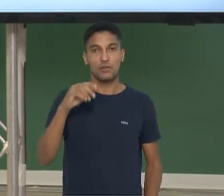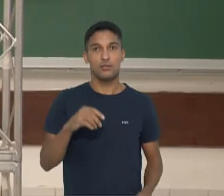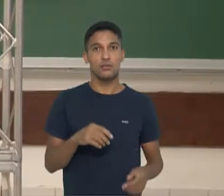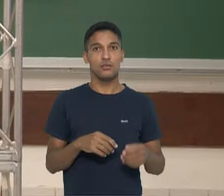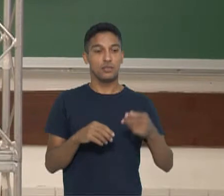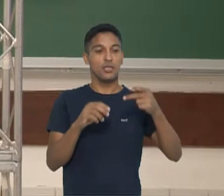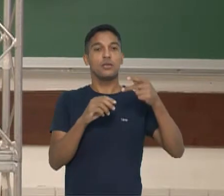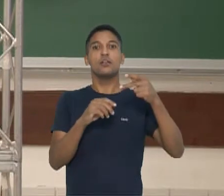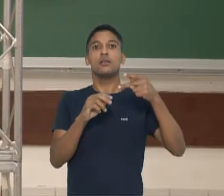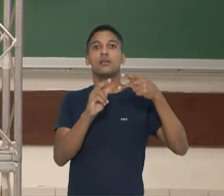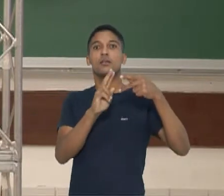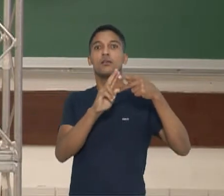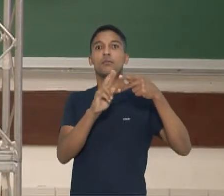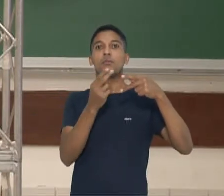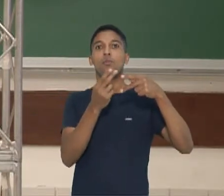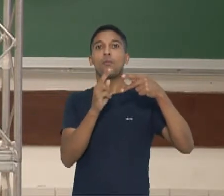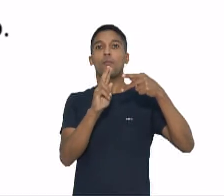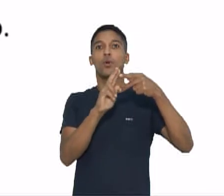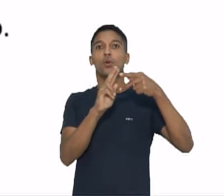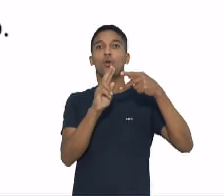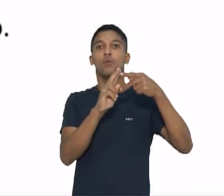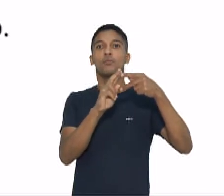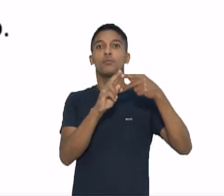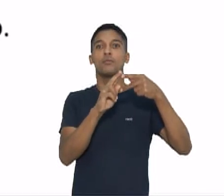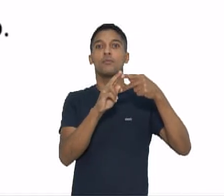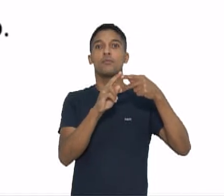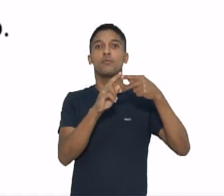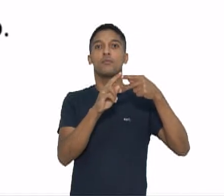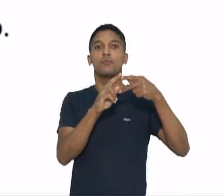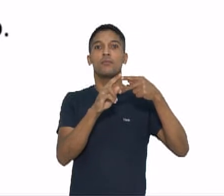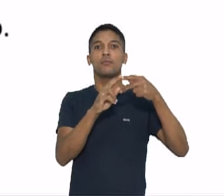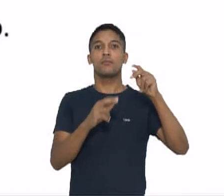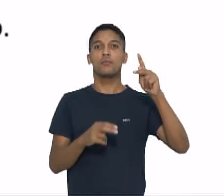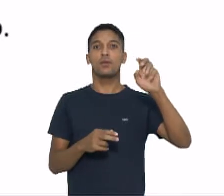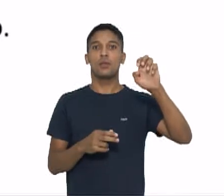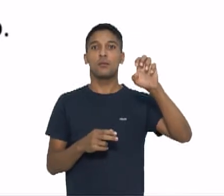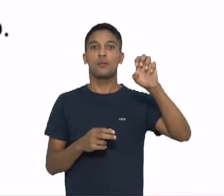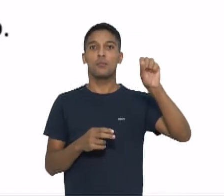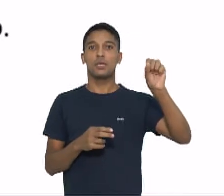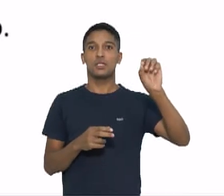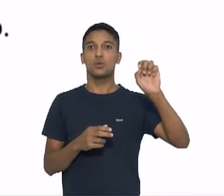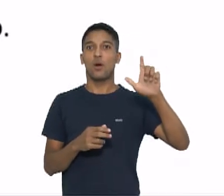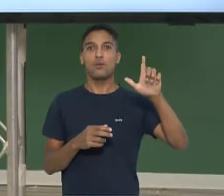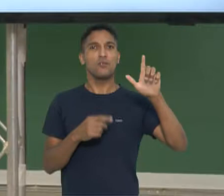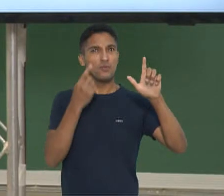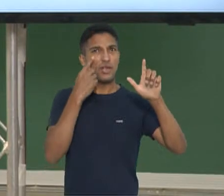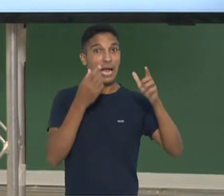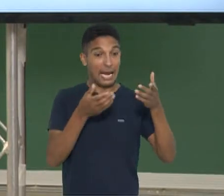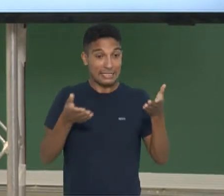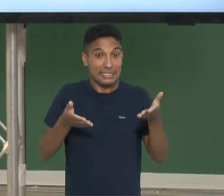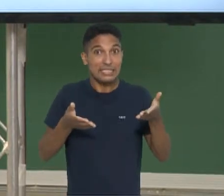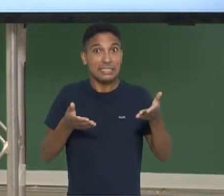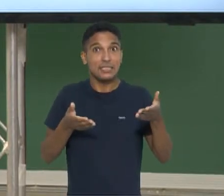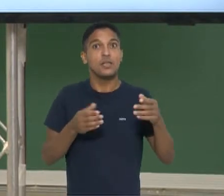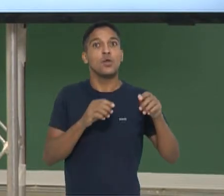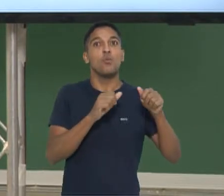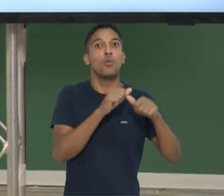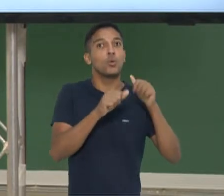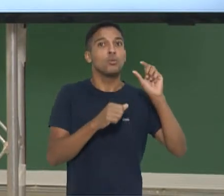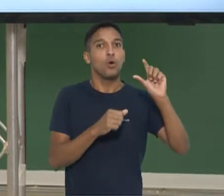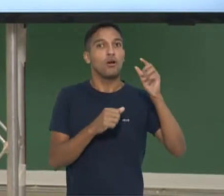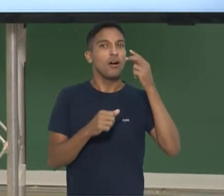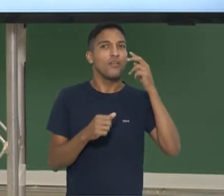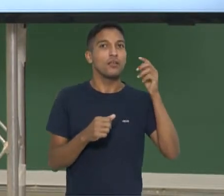eles mudam um pouquinho. Vejam como fica a formação. Me, para a primeira pessoa. Te, para a segunda pessoa